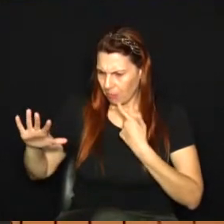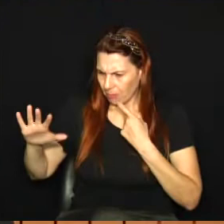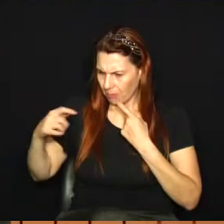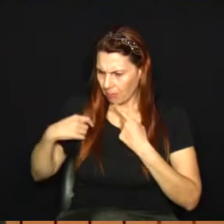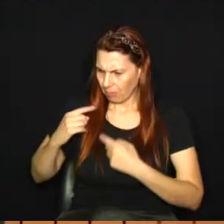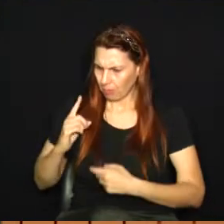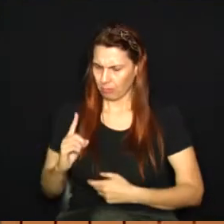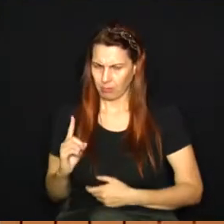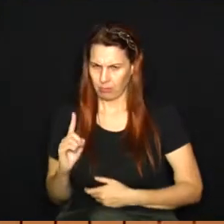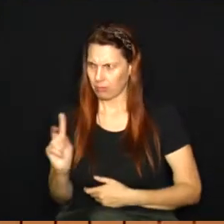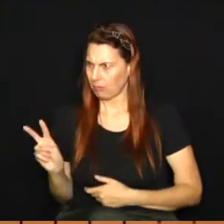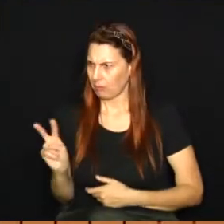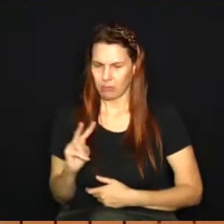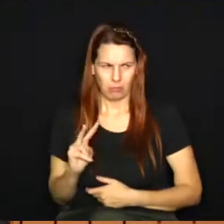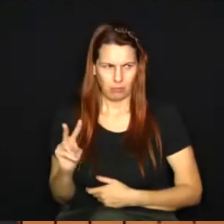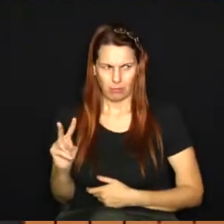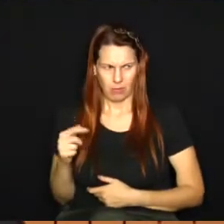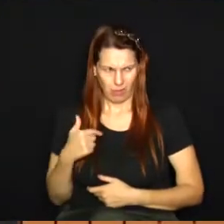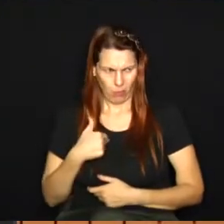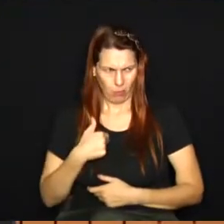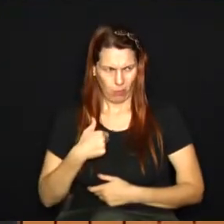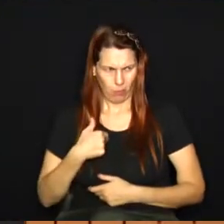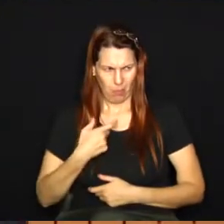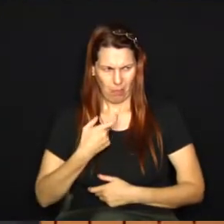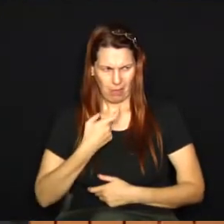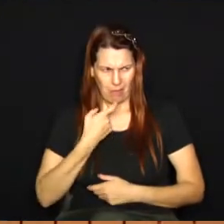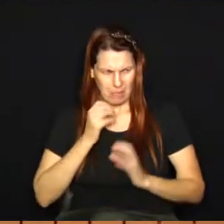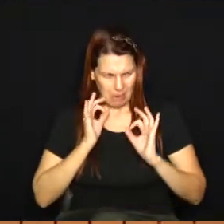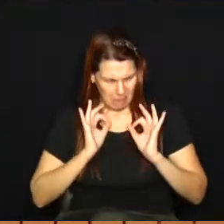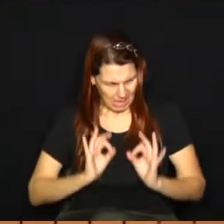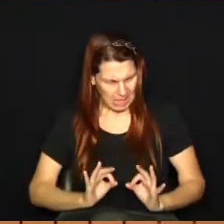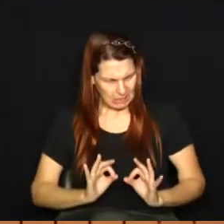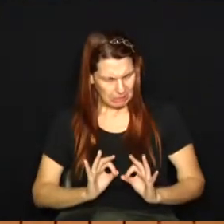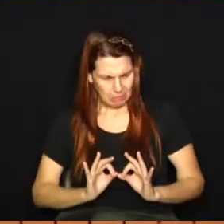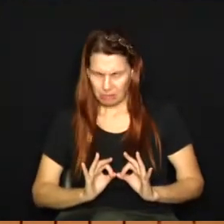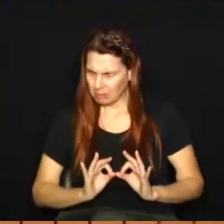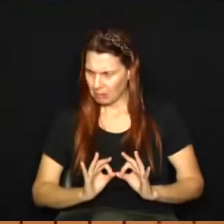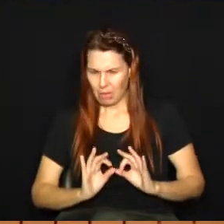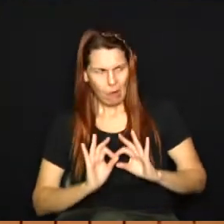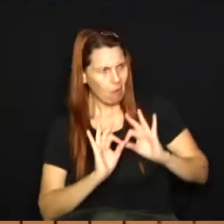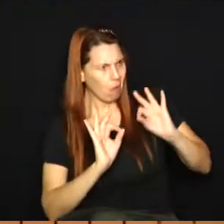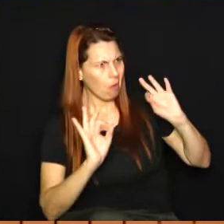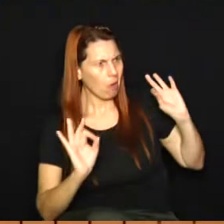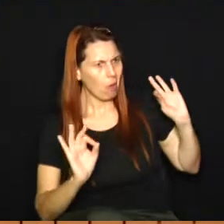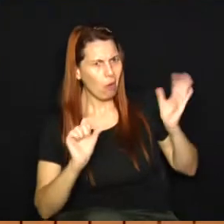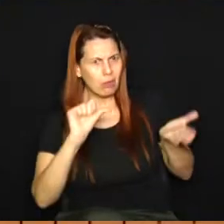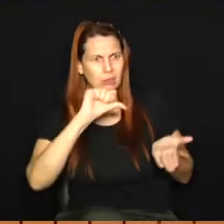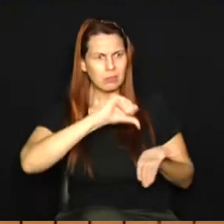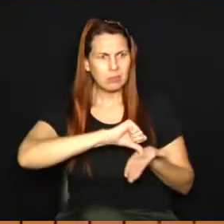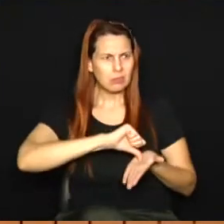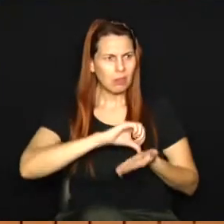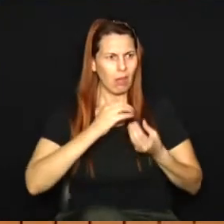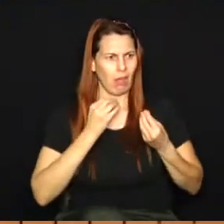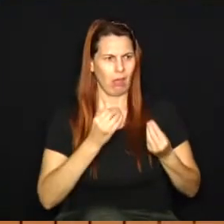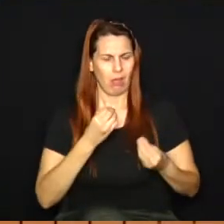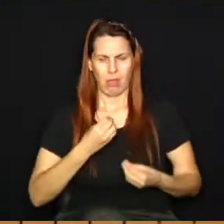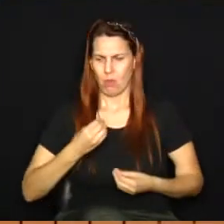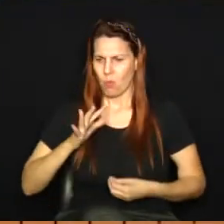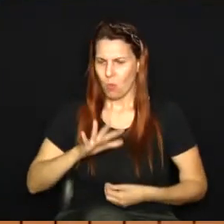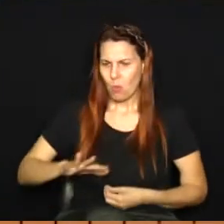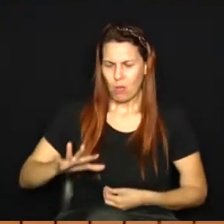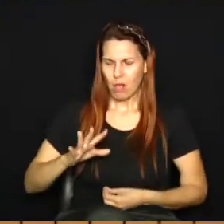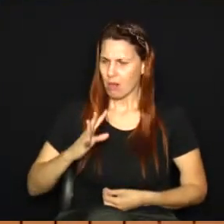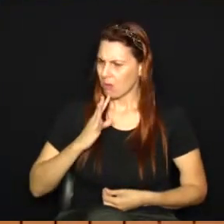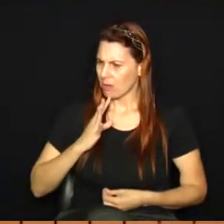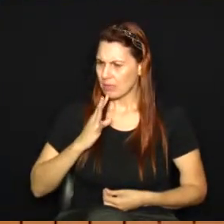estou em Campinas? Não pode ser. Eu estava muito longe do centro de Campinas, uma região que eu jamais